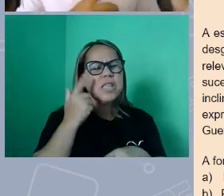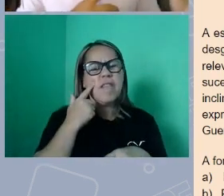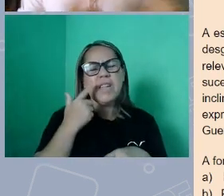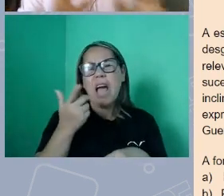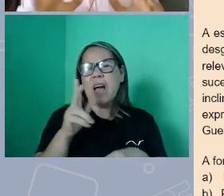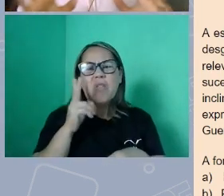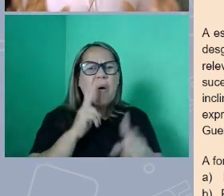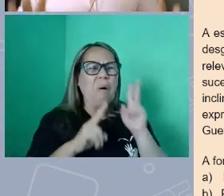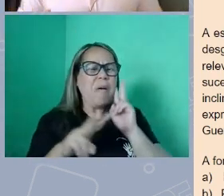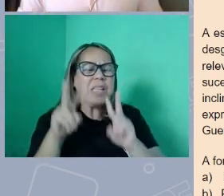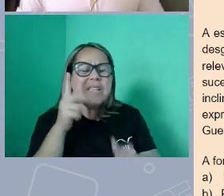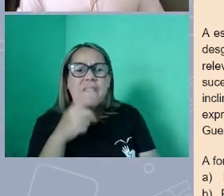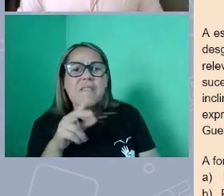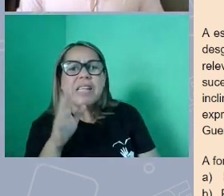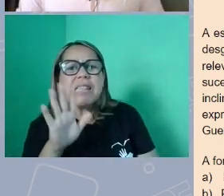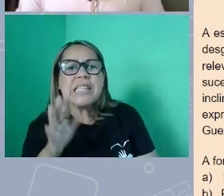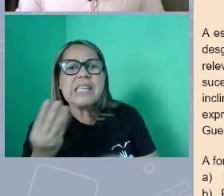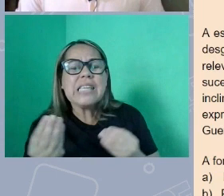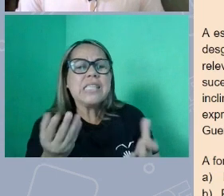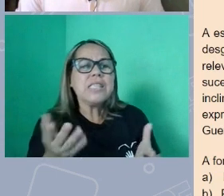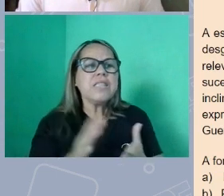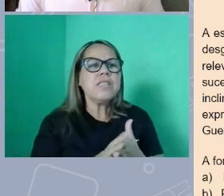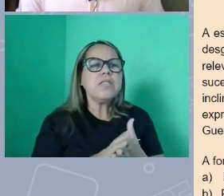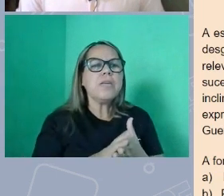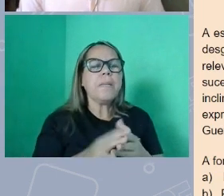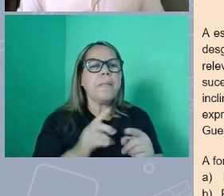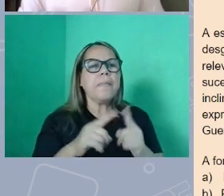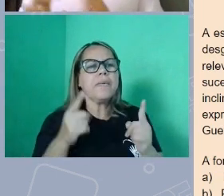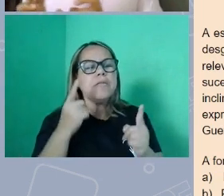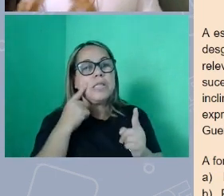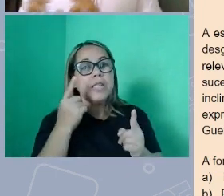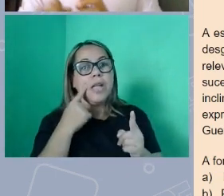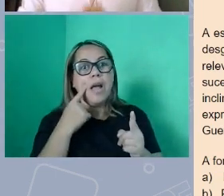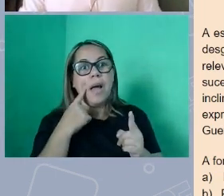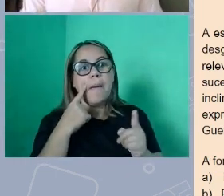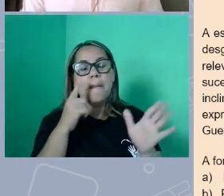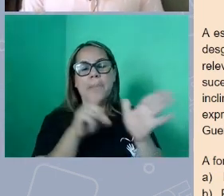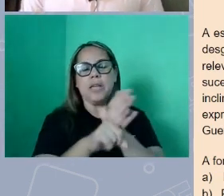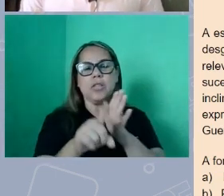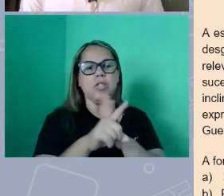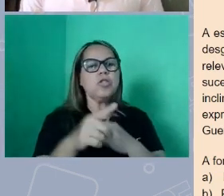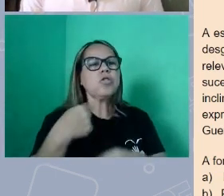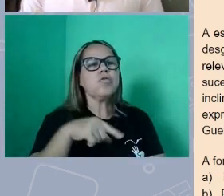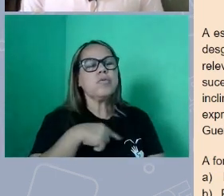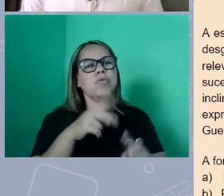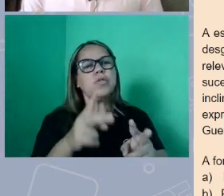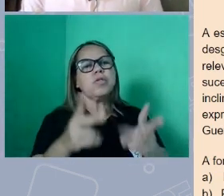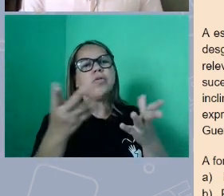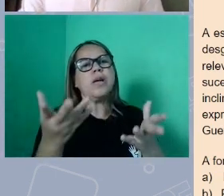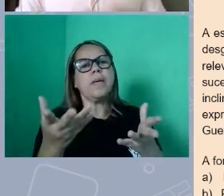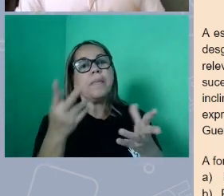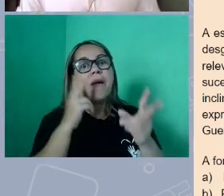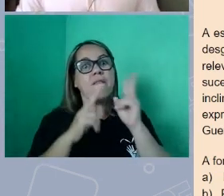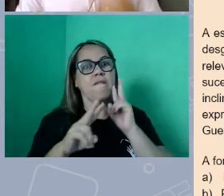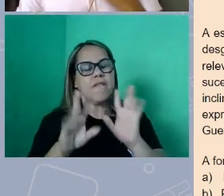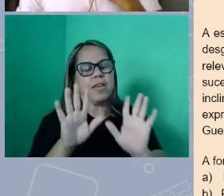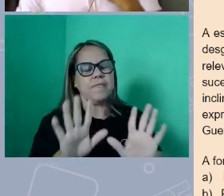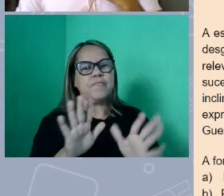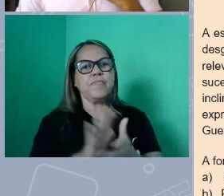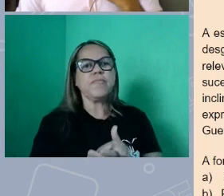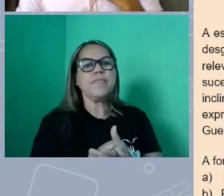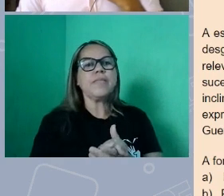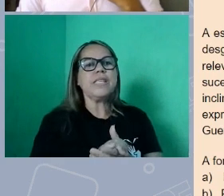consigo ver direito é só para que você contemple a questão como um todo e a gente já vai seguir adiante para conseguir vê-la no